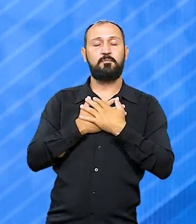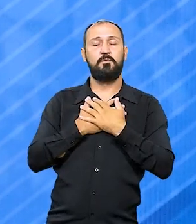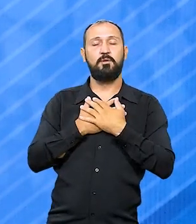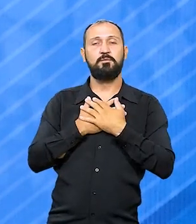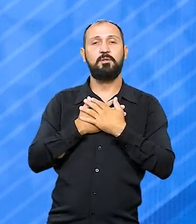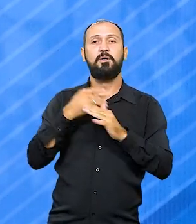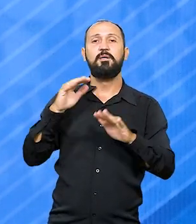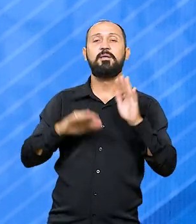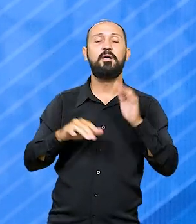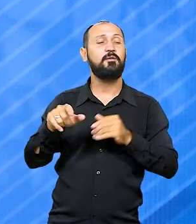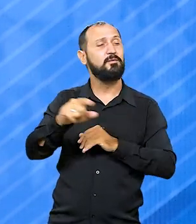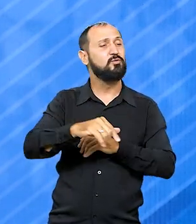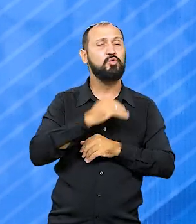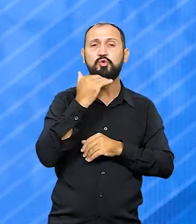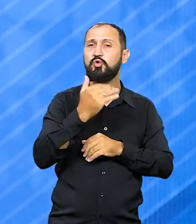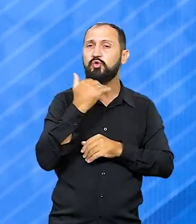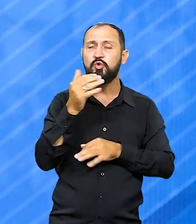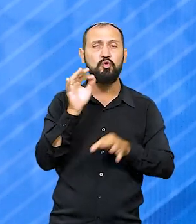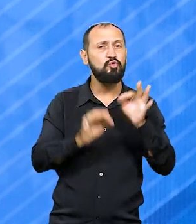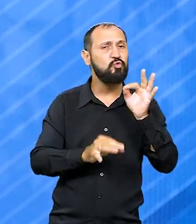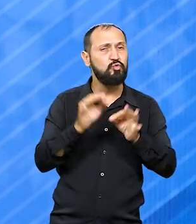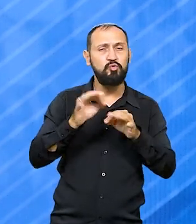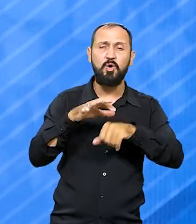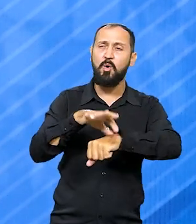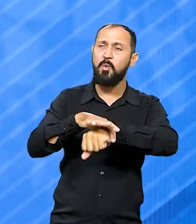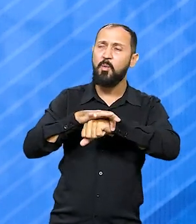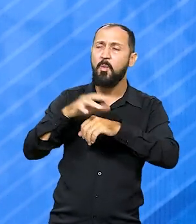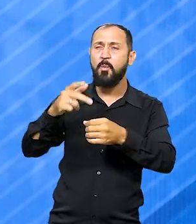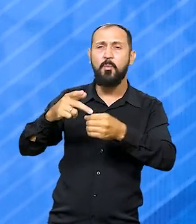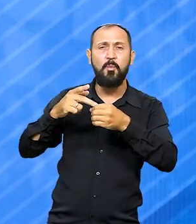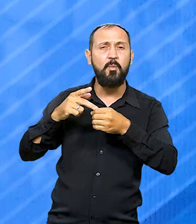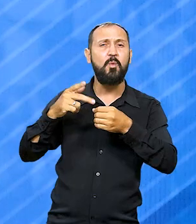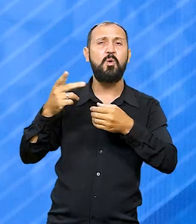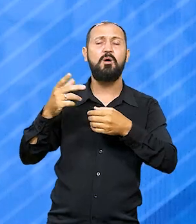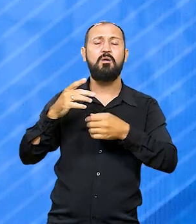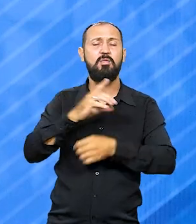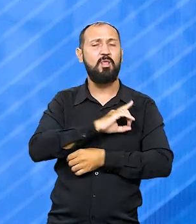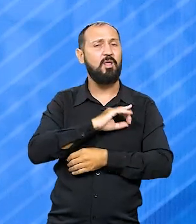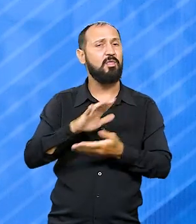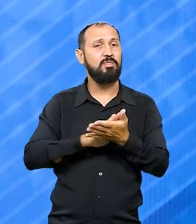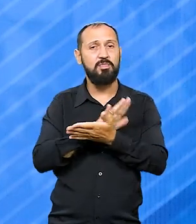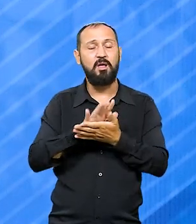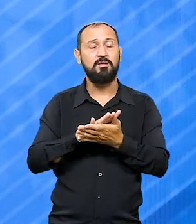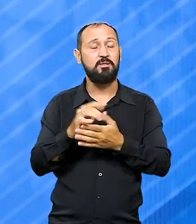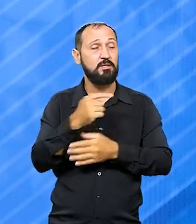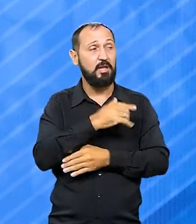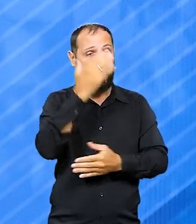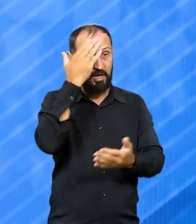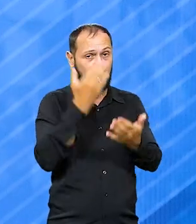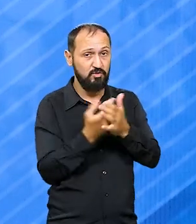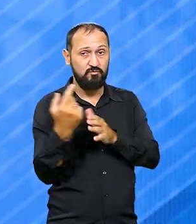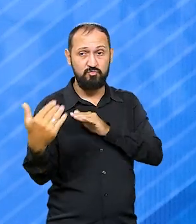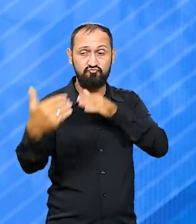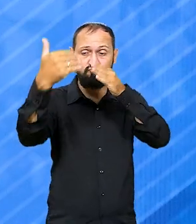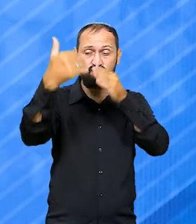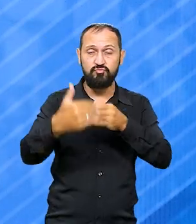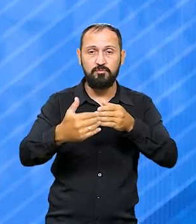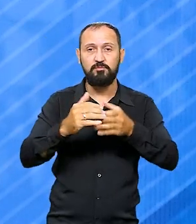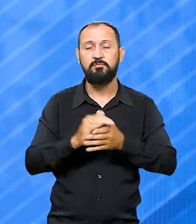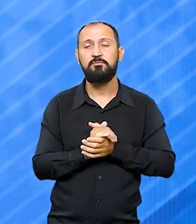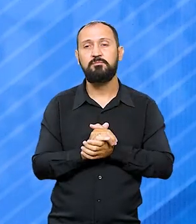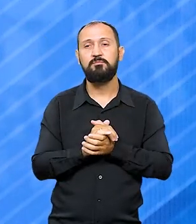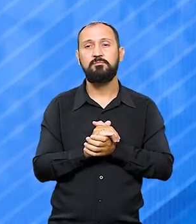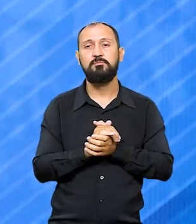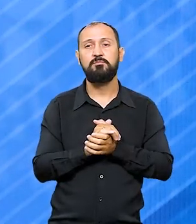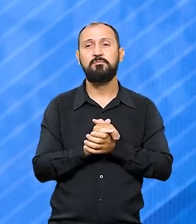confissão que até então ninguém, nem juiz, nem promotor, nem delegado ouviu, e ele confia em você de estar ali